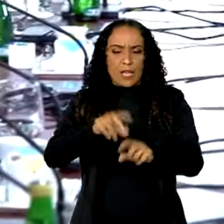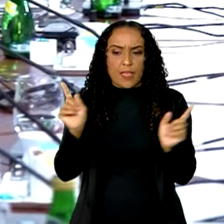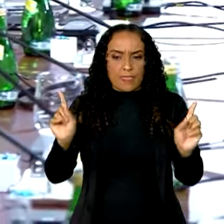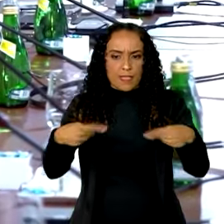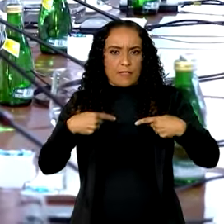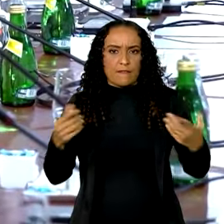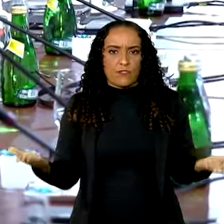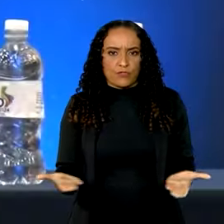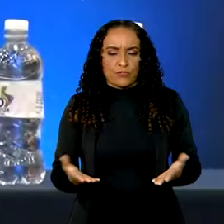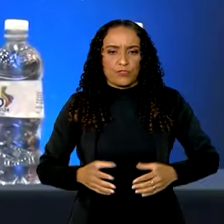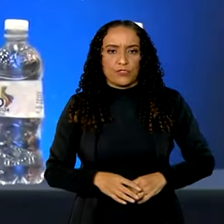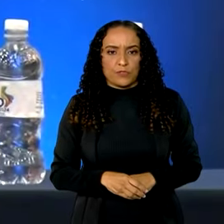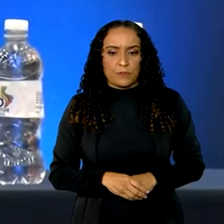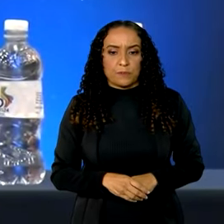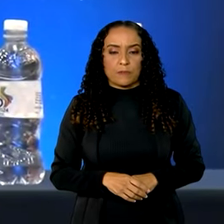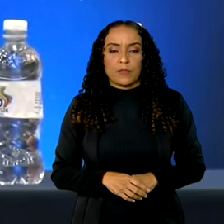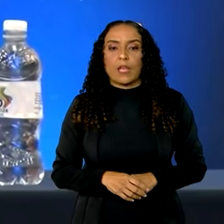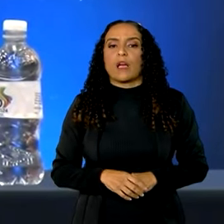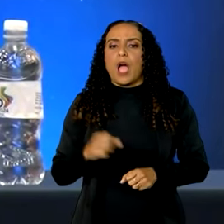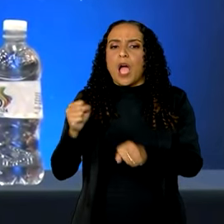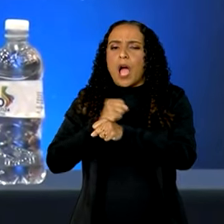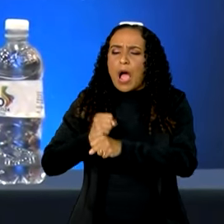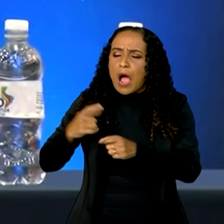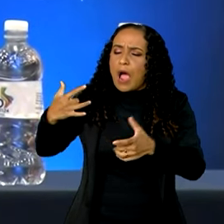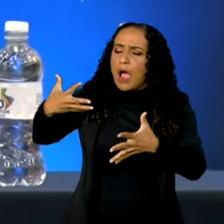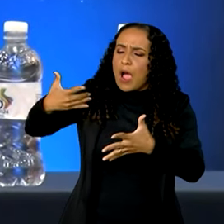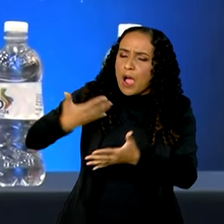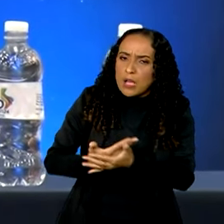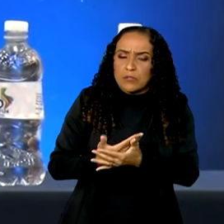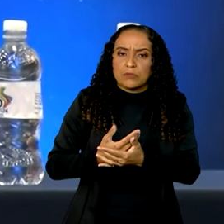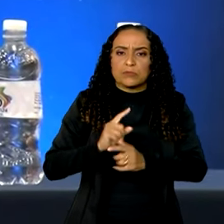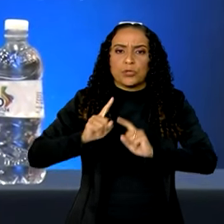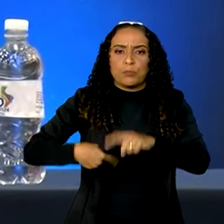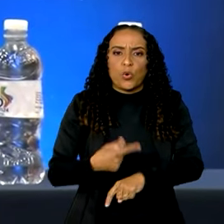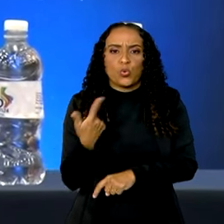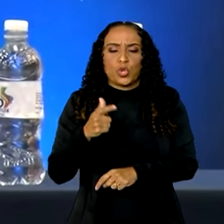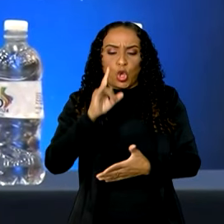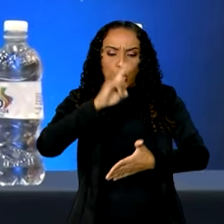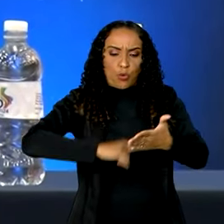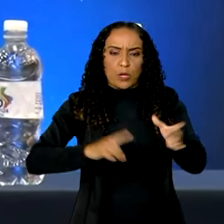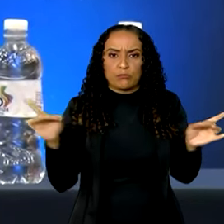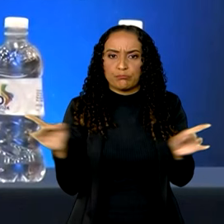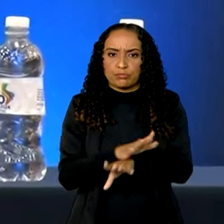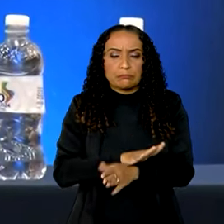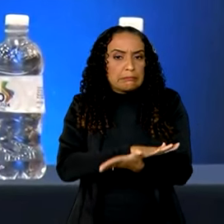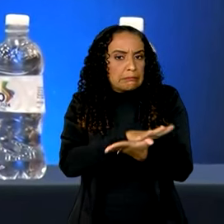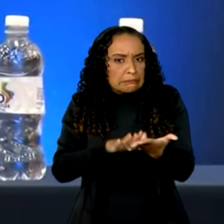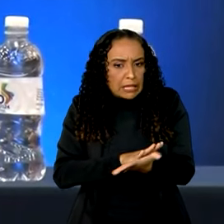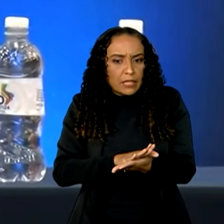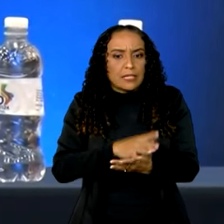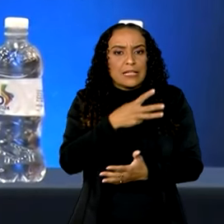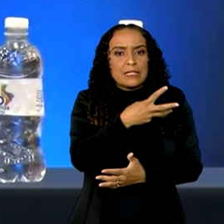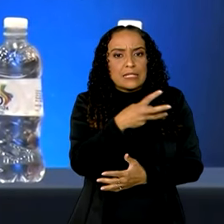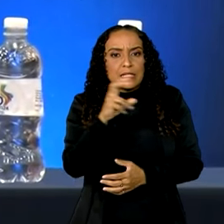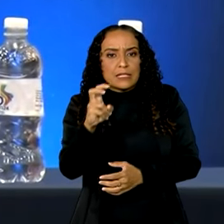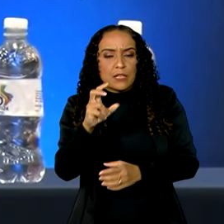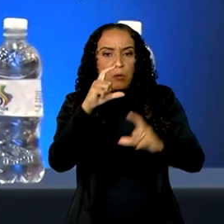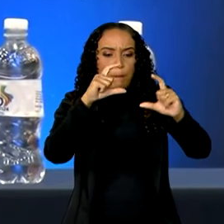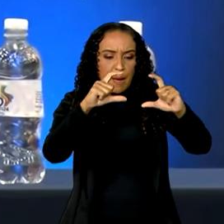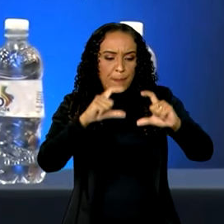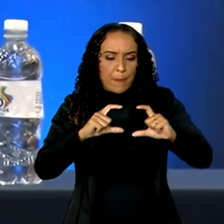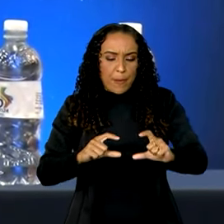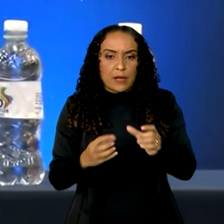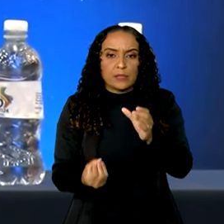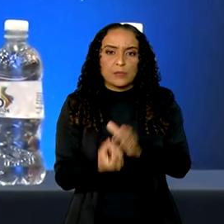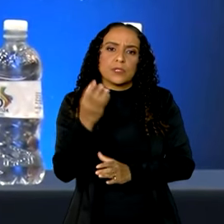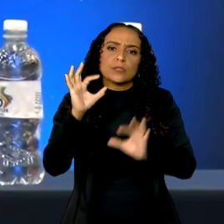desafios atuais. Após alguns anos sem um único documento completo, seus 35 parágrafos, adotados